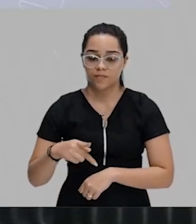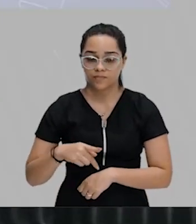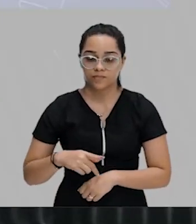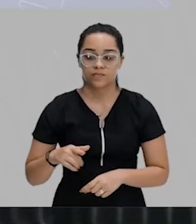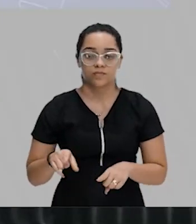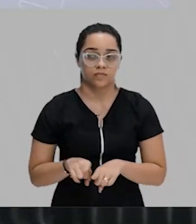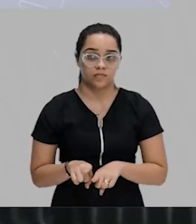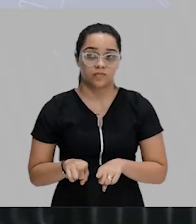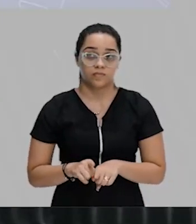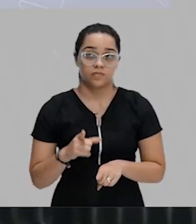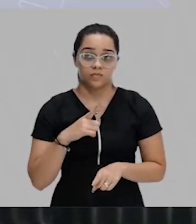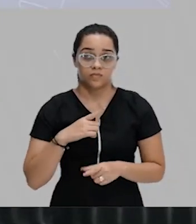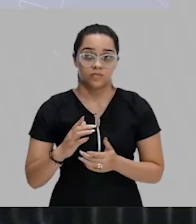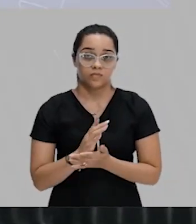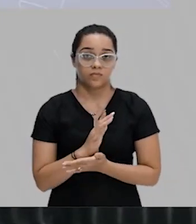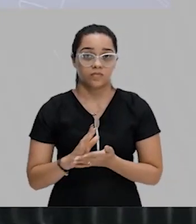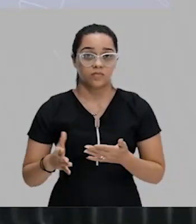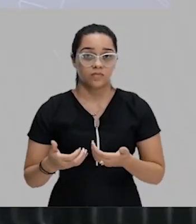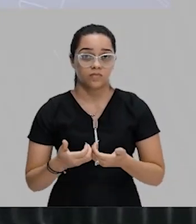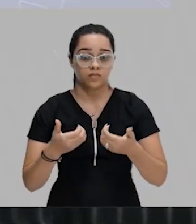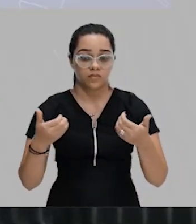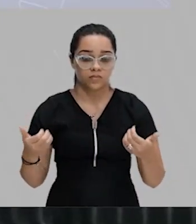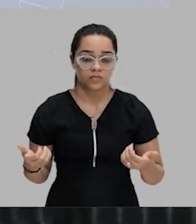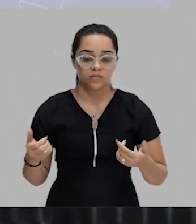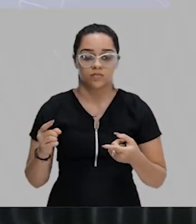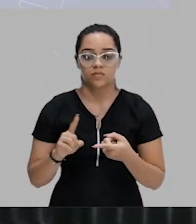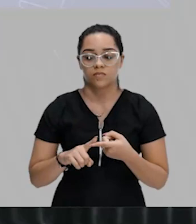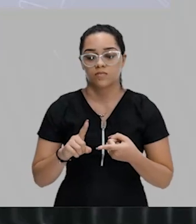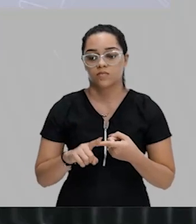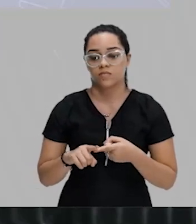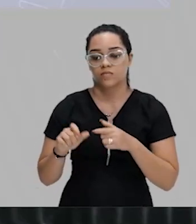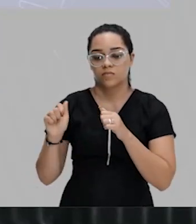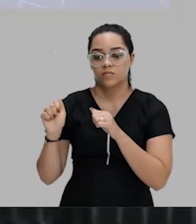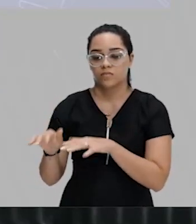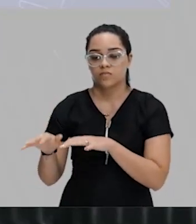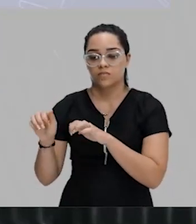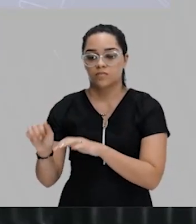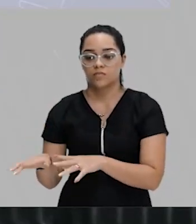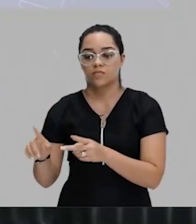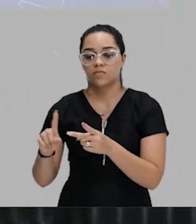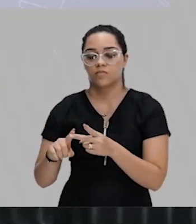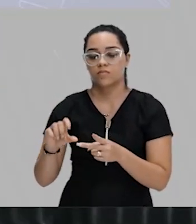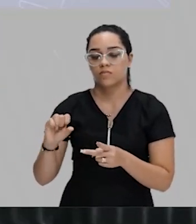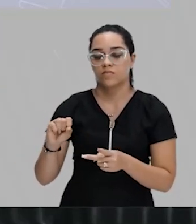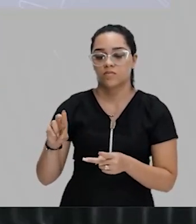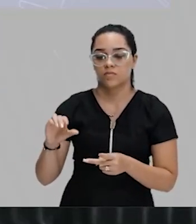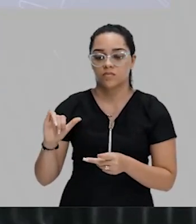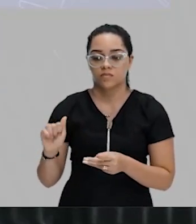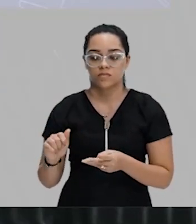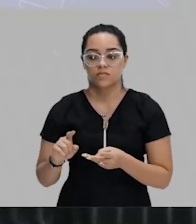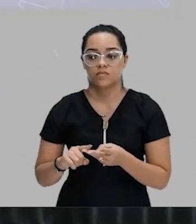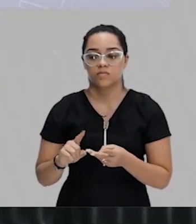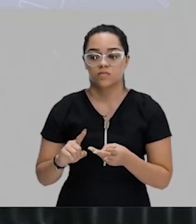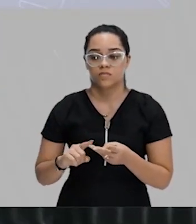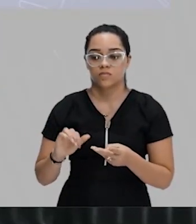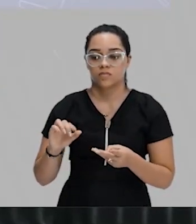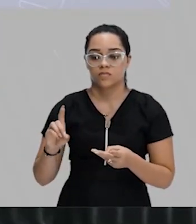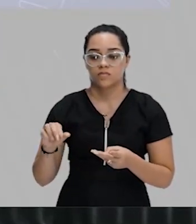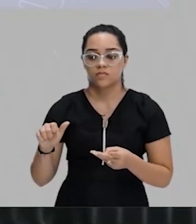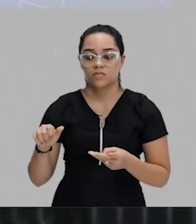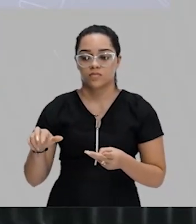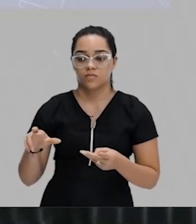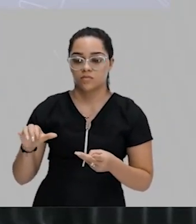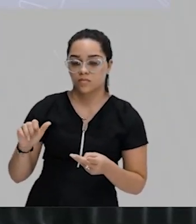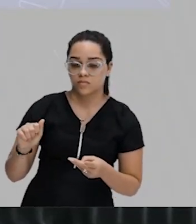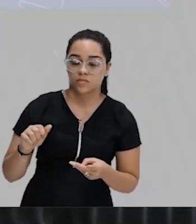Lógico, nós temos algumas exceções. É o caso, por exemplo, do Reino Unido, da Inglaterra, da Suécia, da